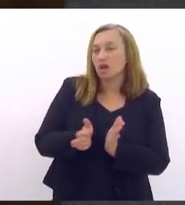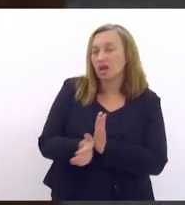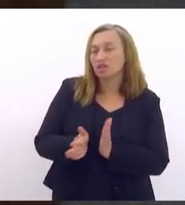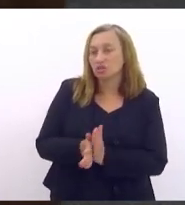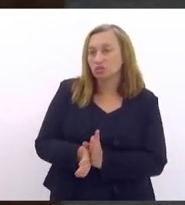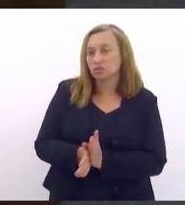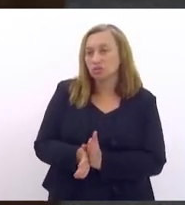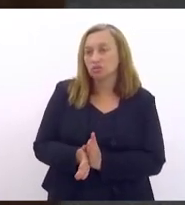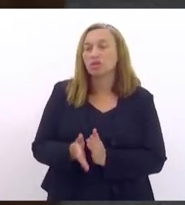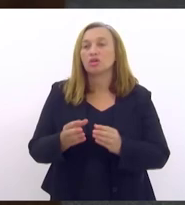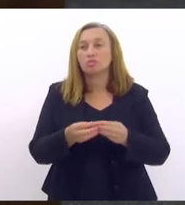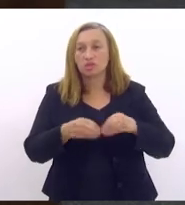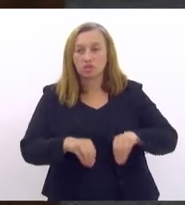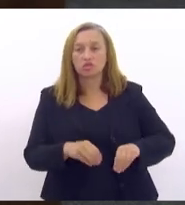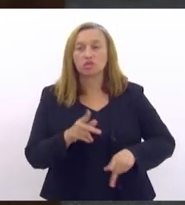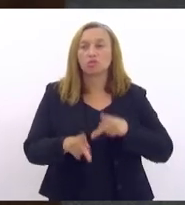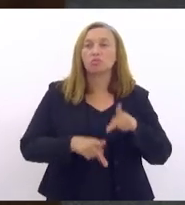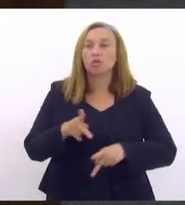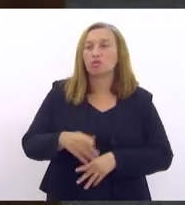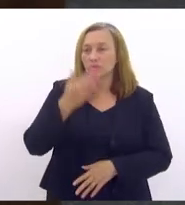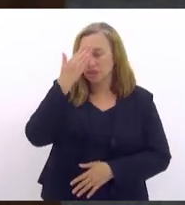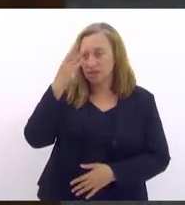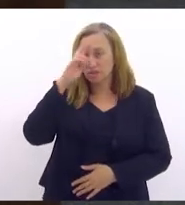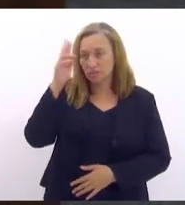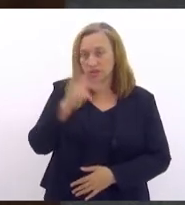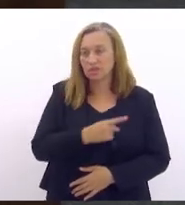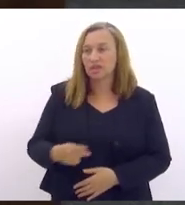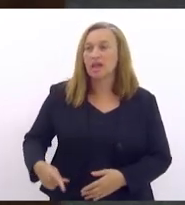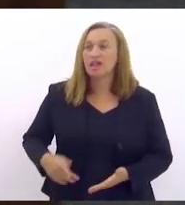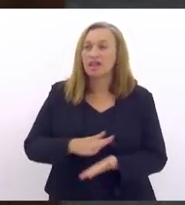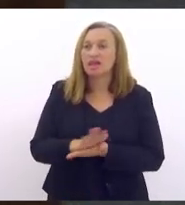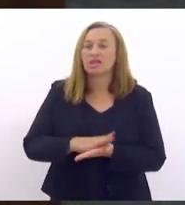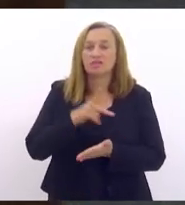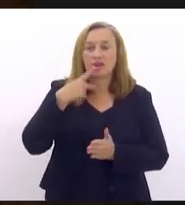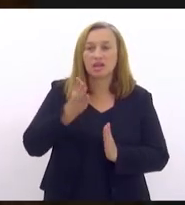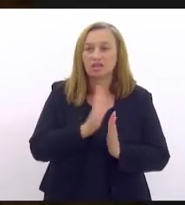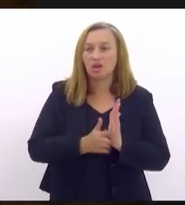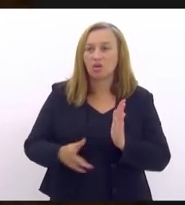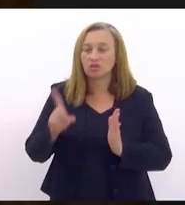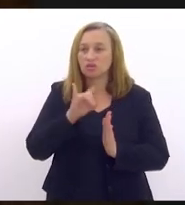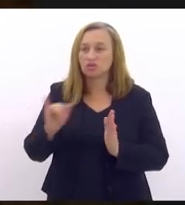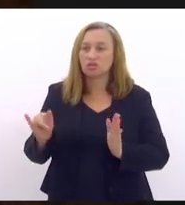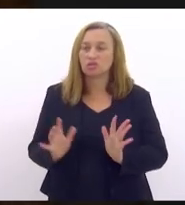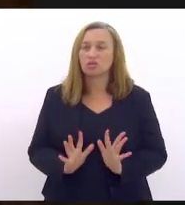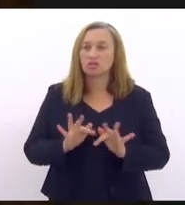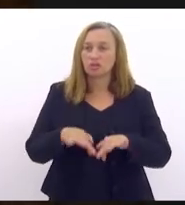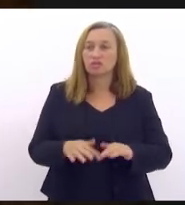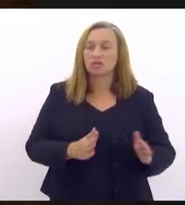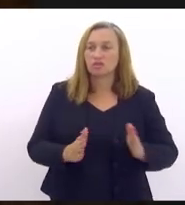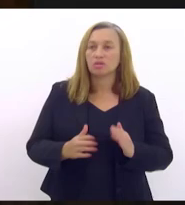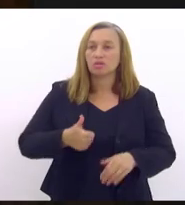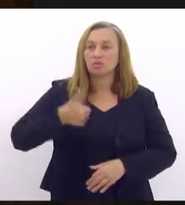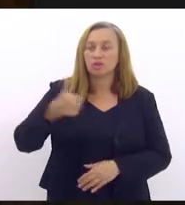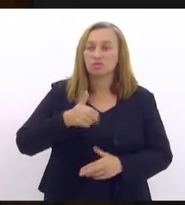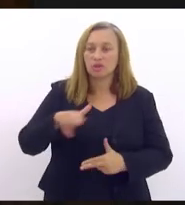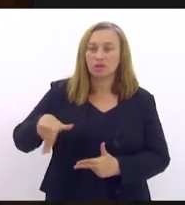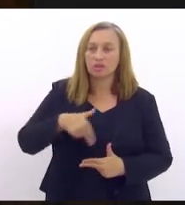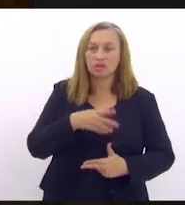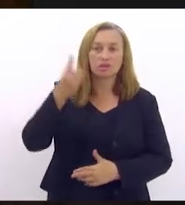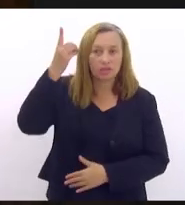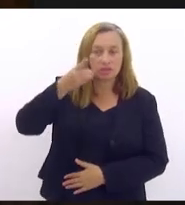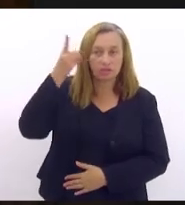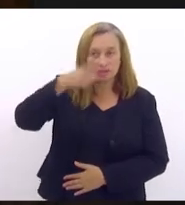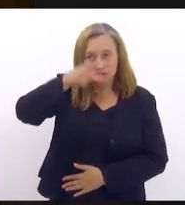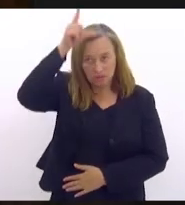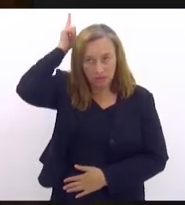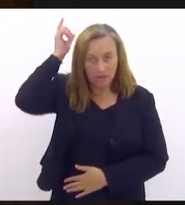atinge diretamente a população mais pobre. Muito obrigado, presidente. Nada mais a tratar na hora do dia, passa-se ao expediente final. Primeiro orador inscrito, o nobre deputado